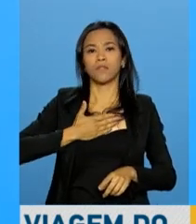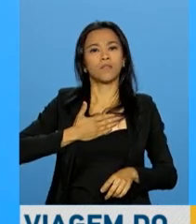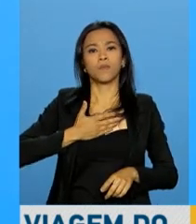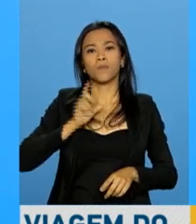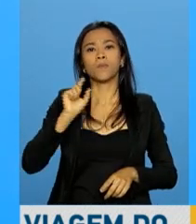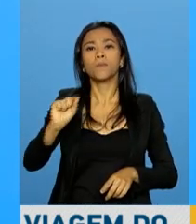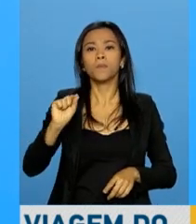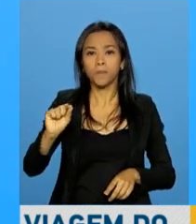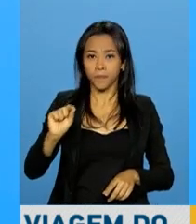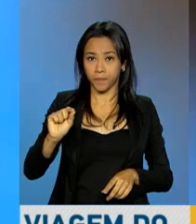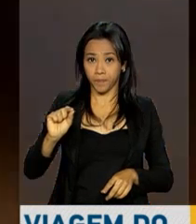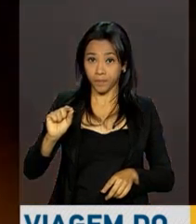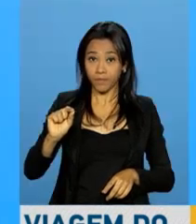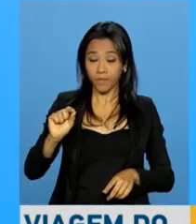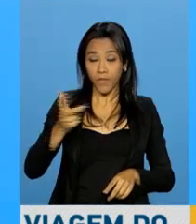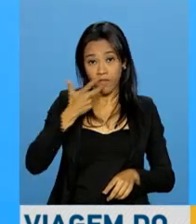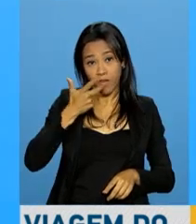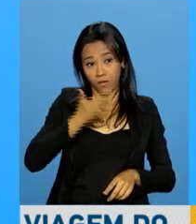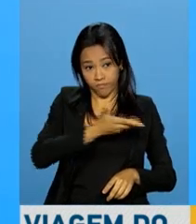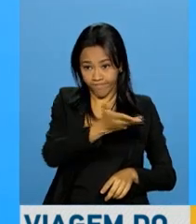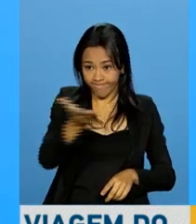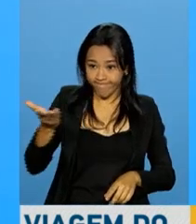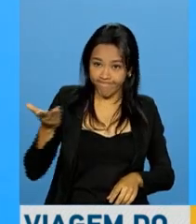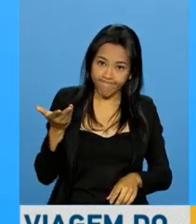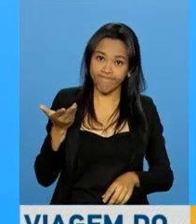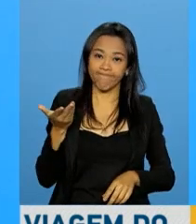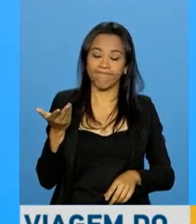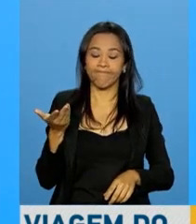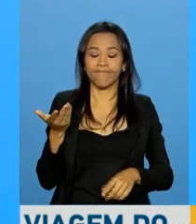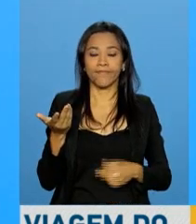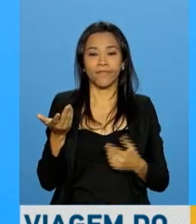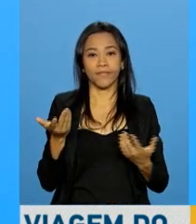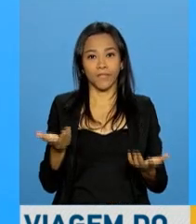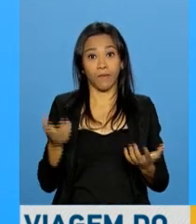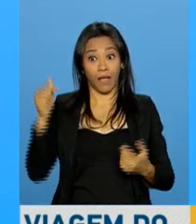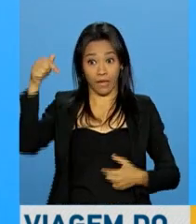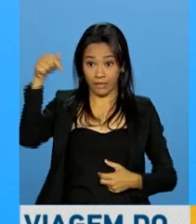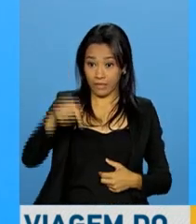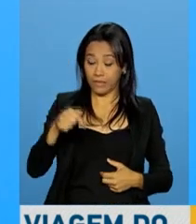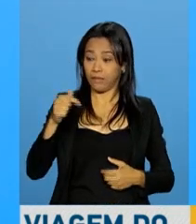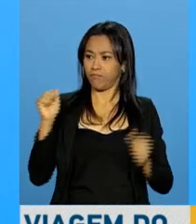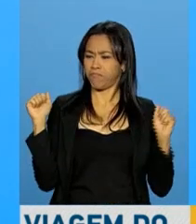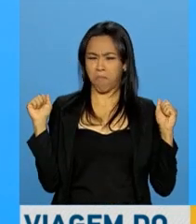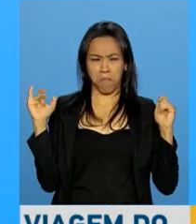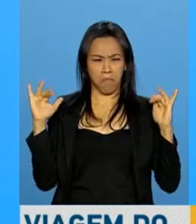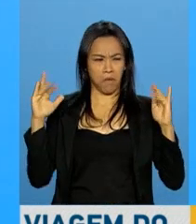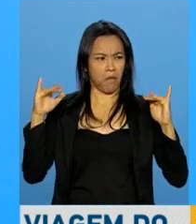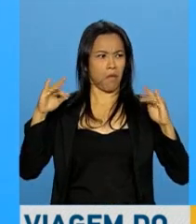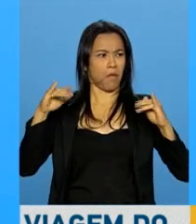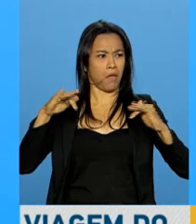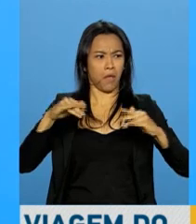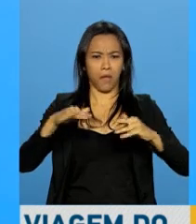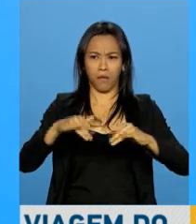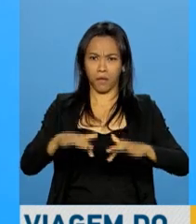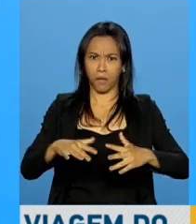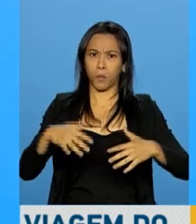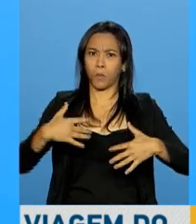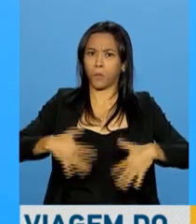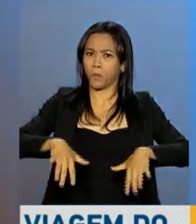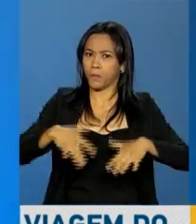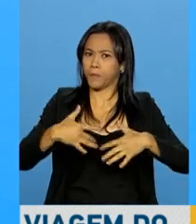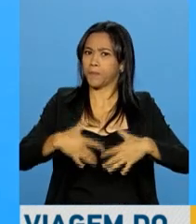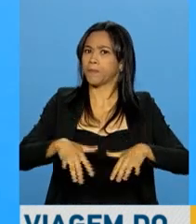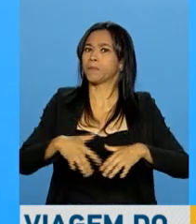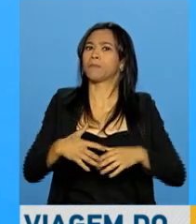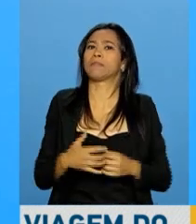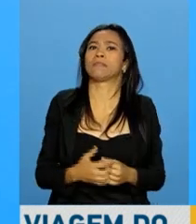falar-lhes. Afinal, aqui está um número significativo